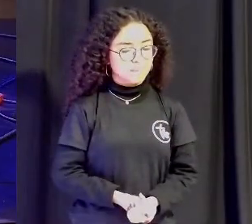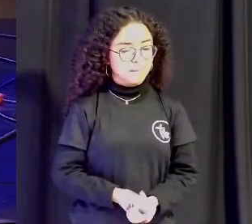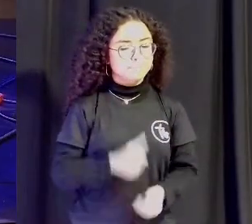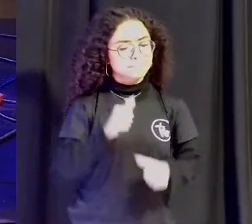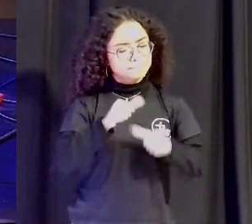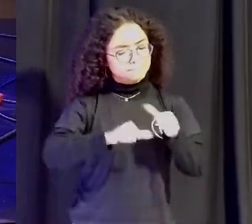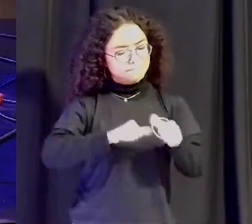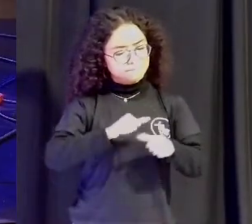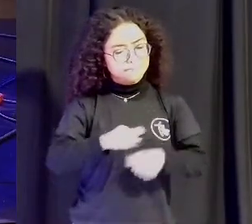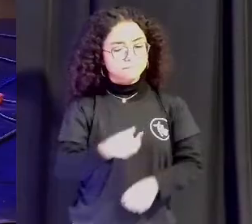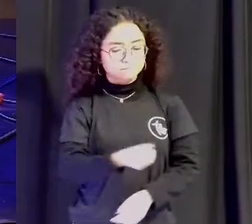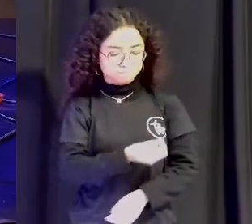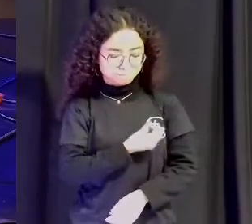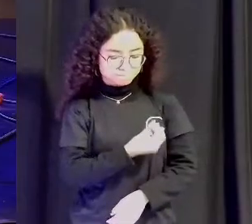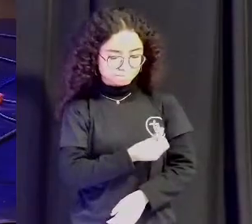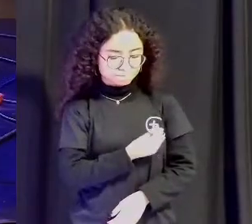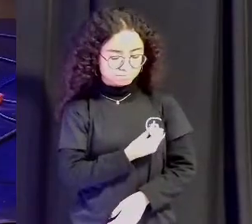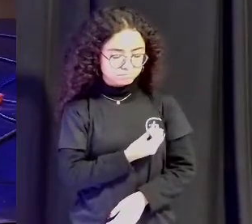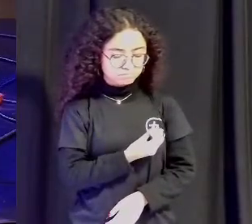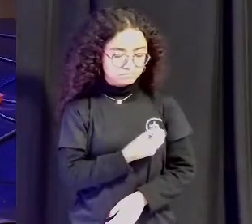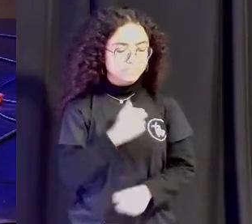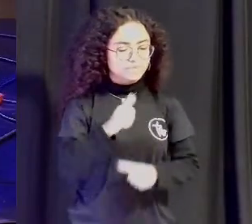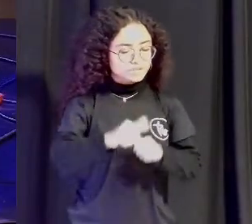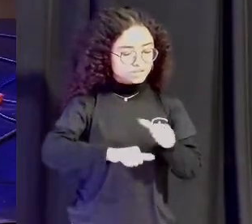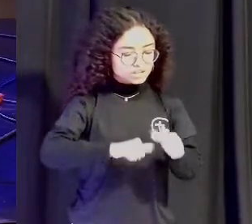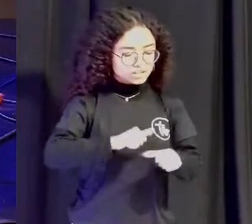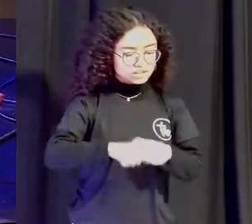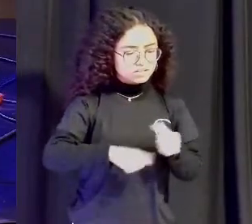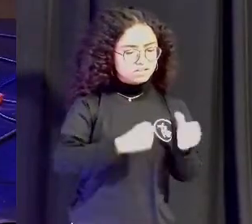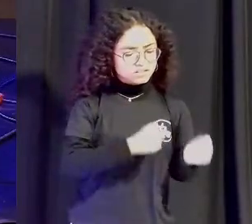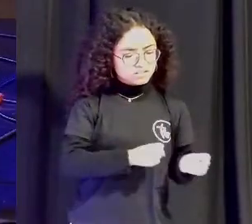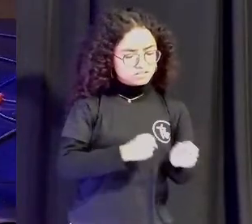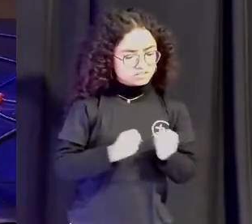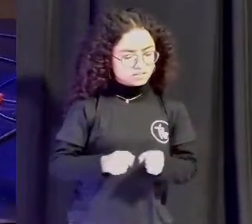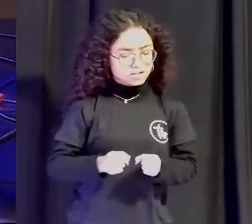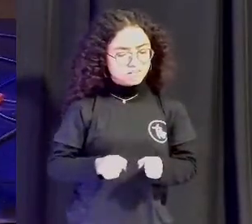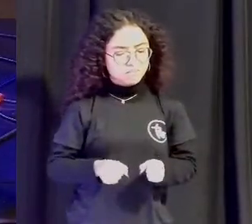um renovo de vida, um